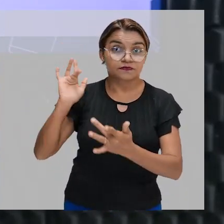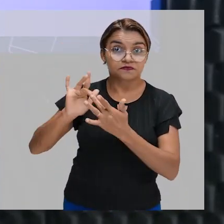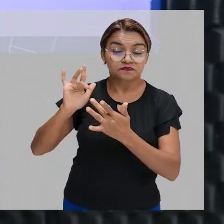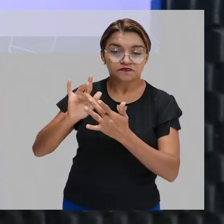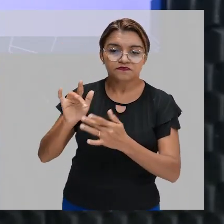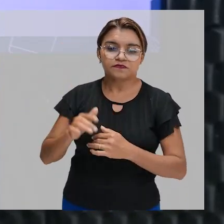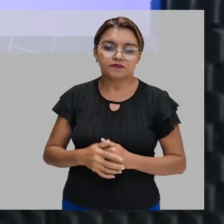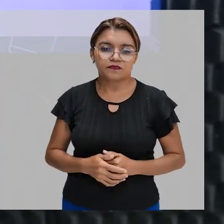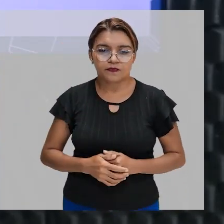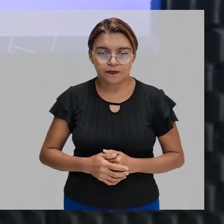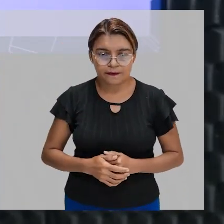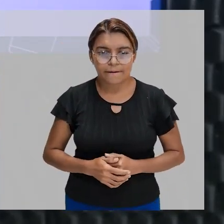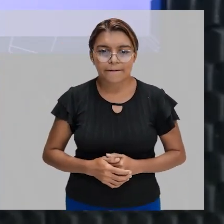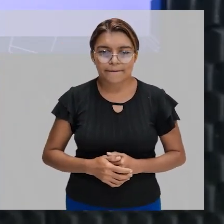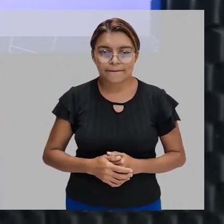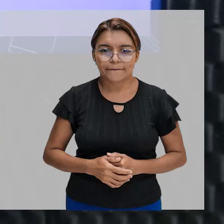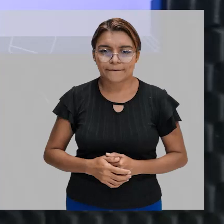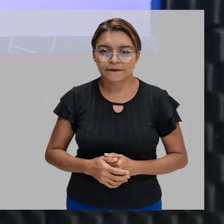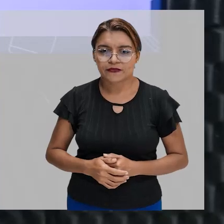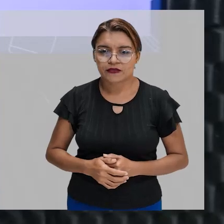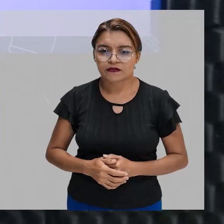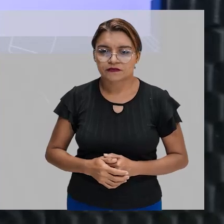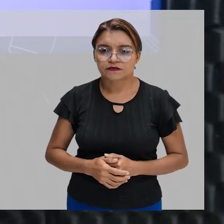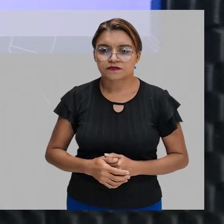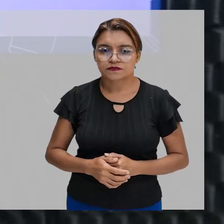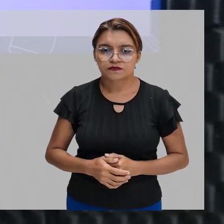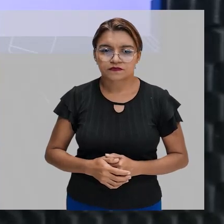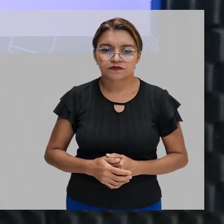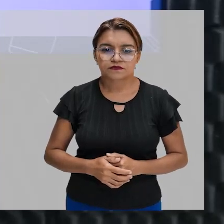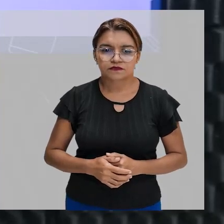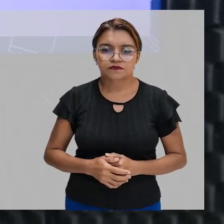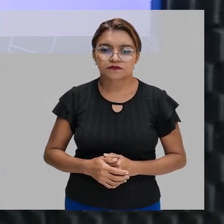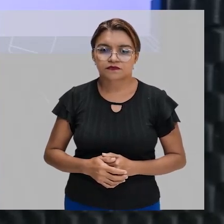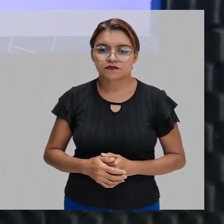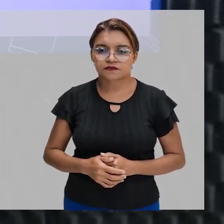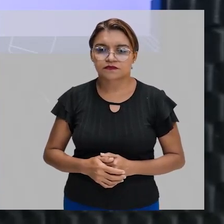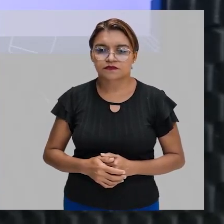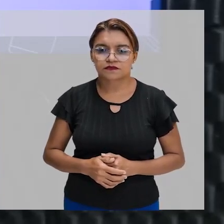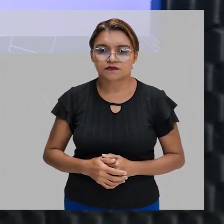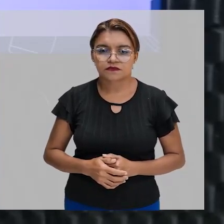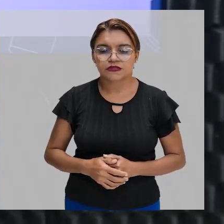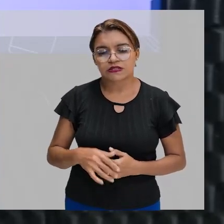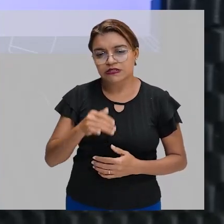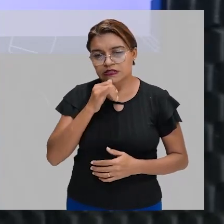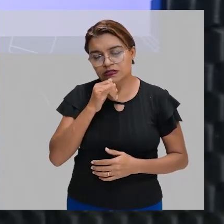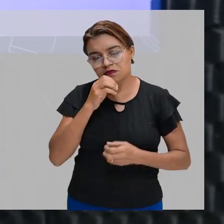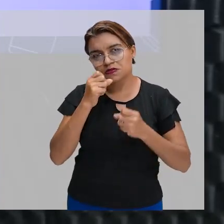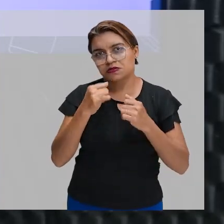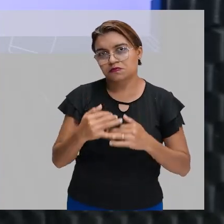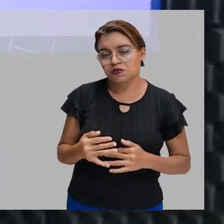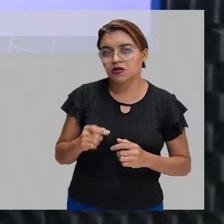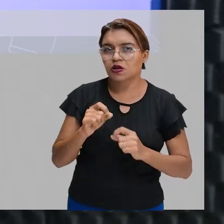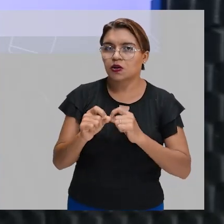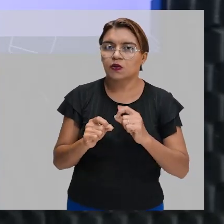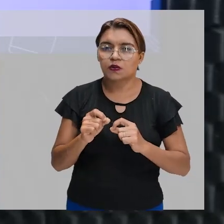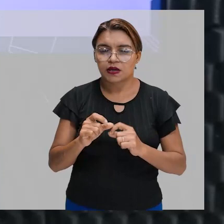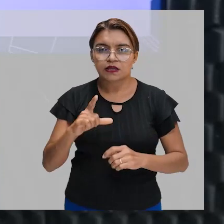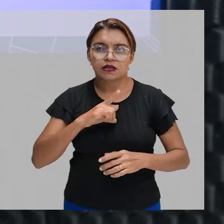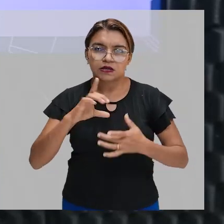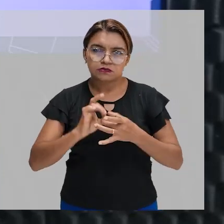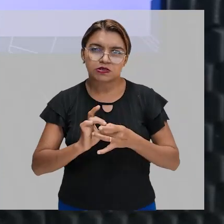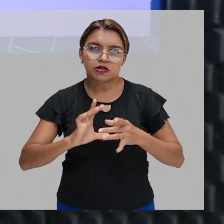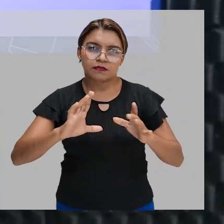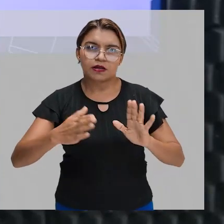de típicos expedientes dramáticos da tragédia tragédia enquanto a construção mais livre de Eurico né que já é um pouco mais de liberdade